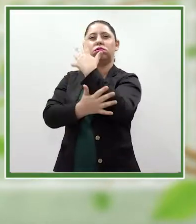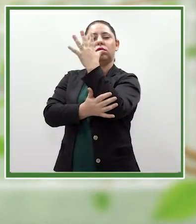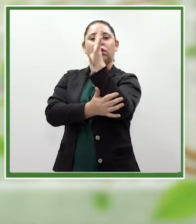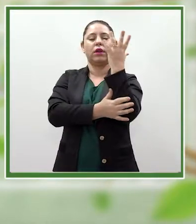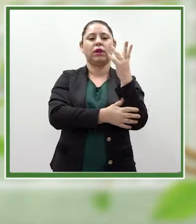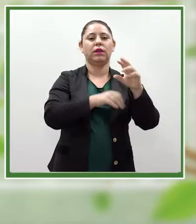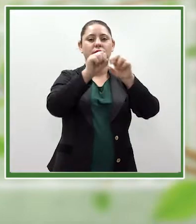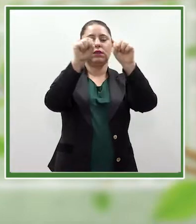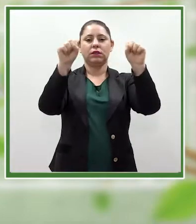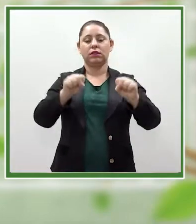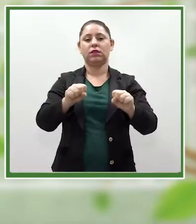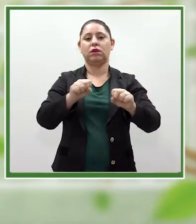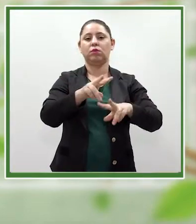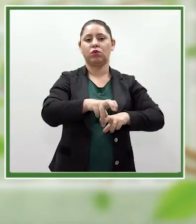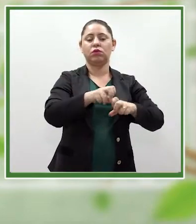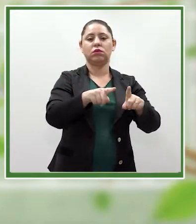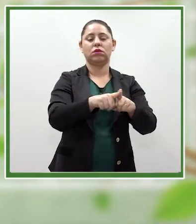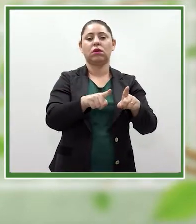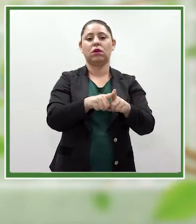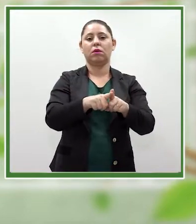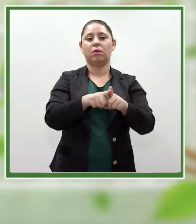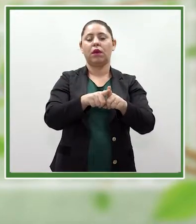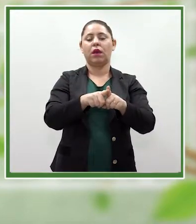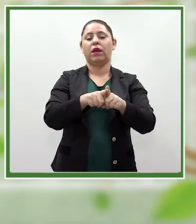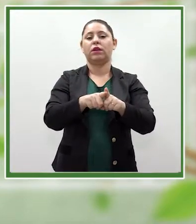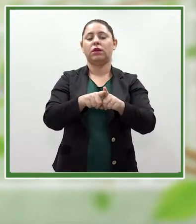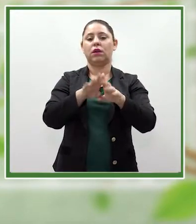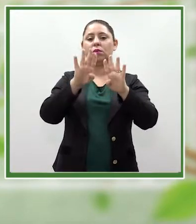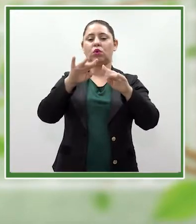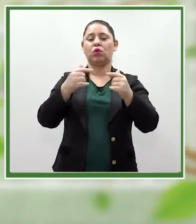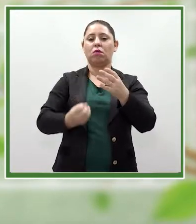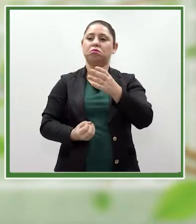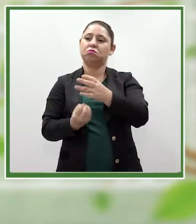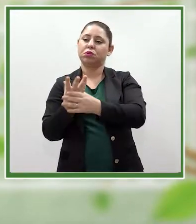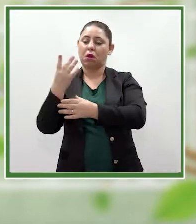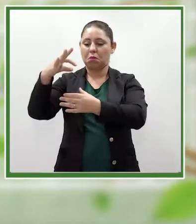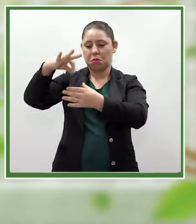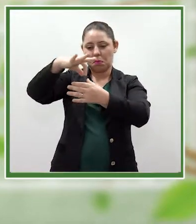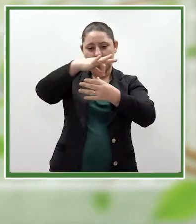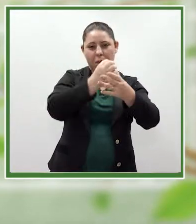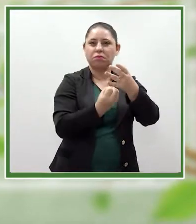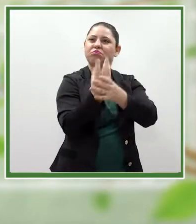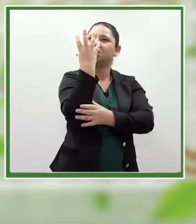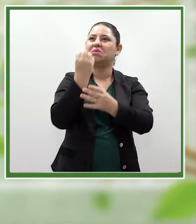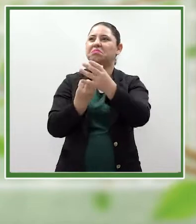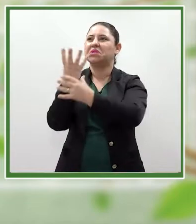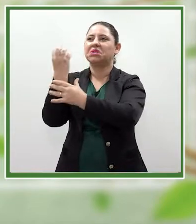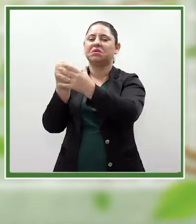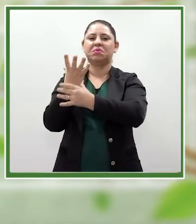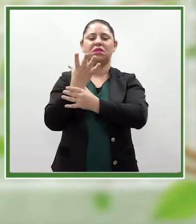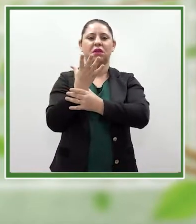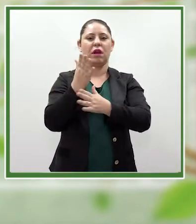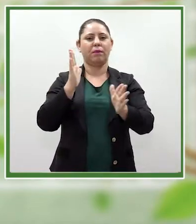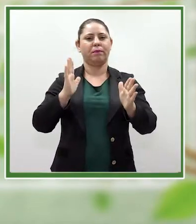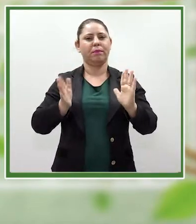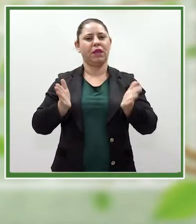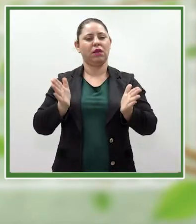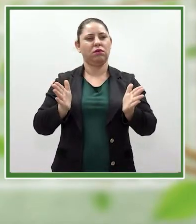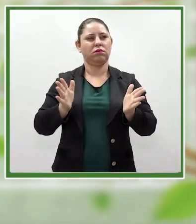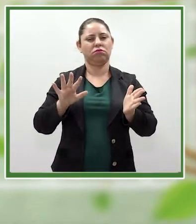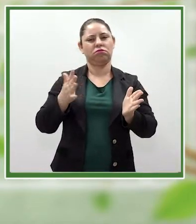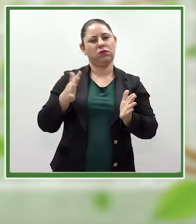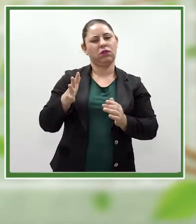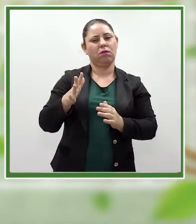integração lavoura-pecuária-floresta, sistema plantio direto, fixação biológica de nitrogênio e florestas plantadas.